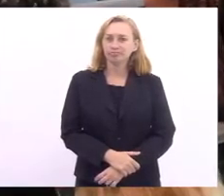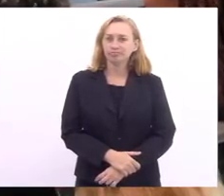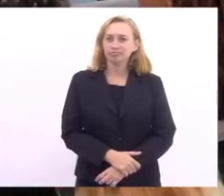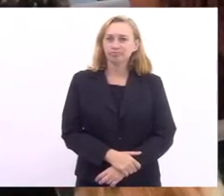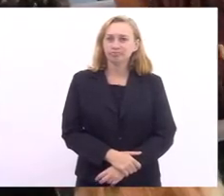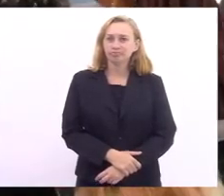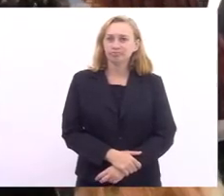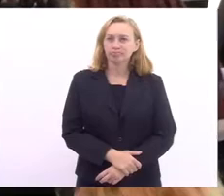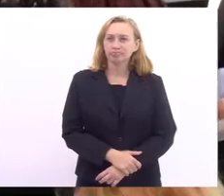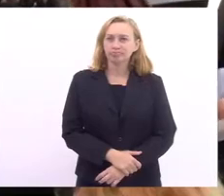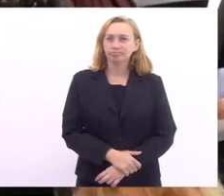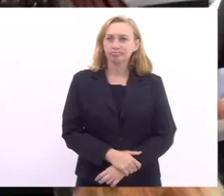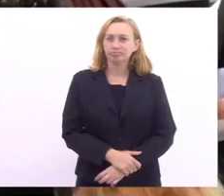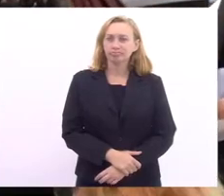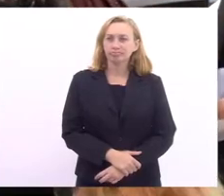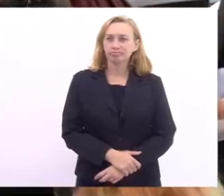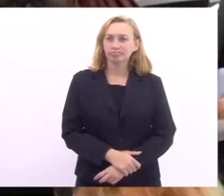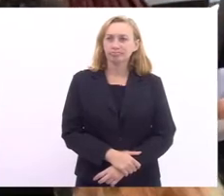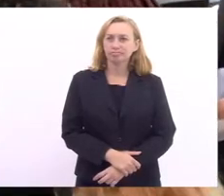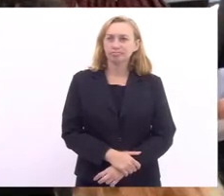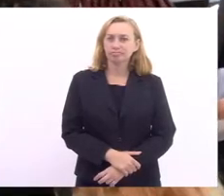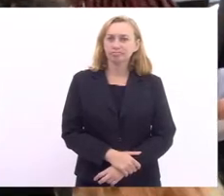E aí